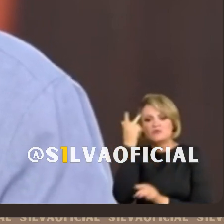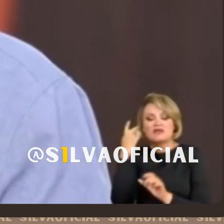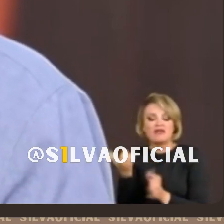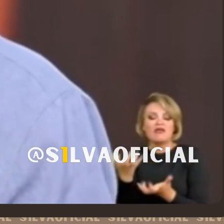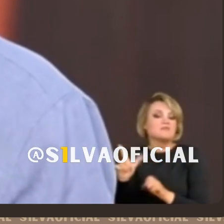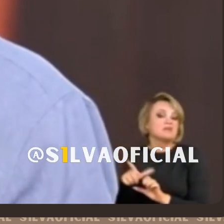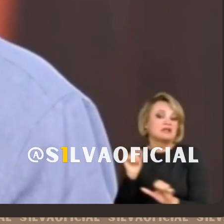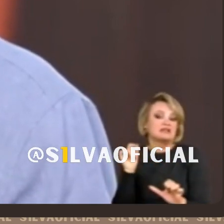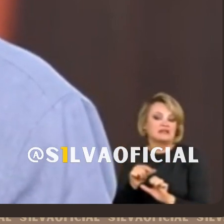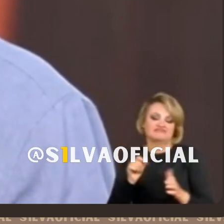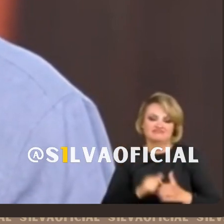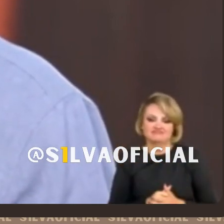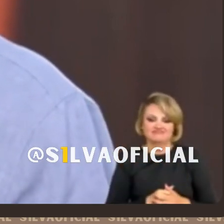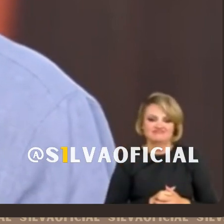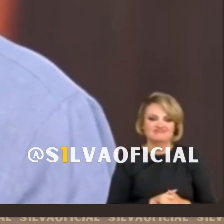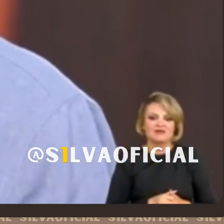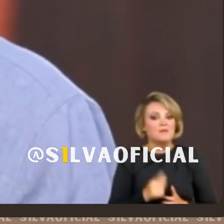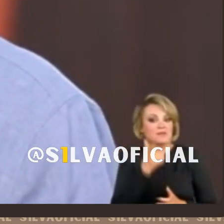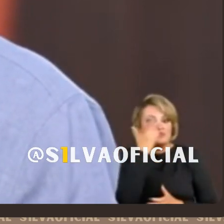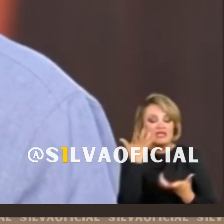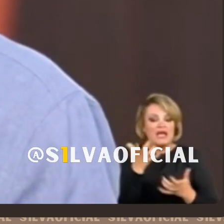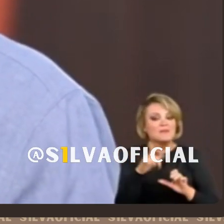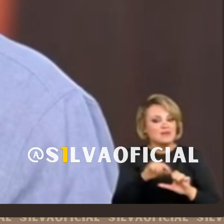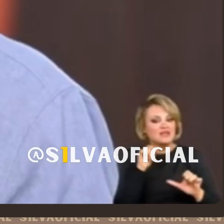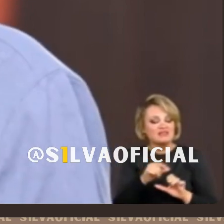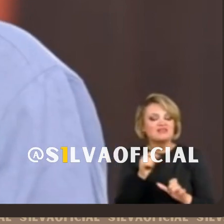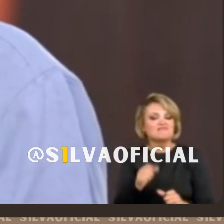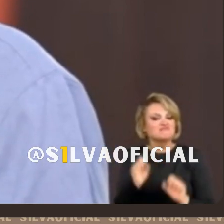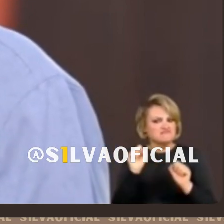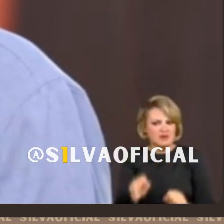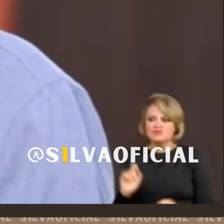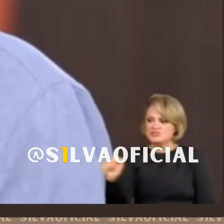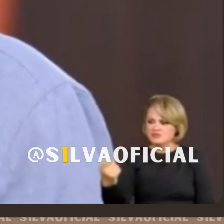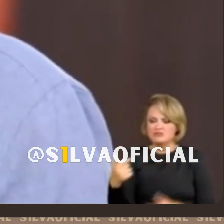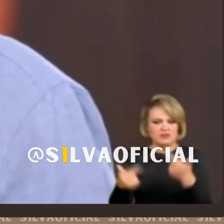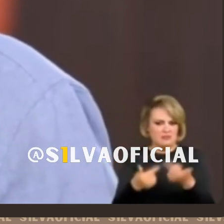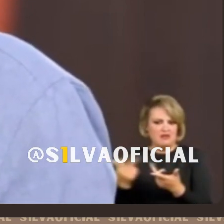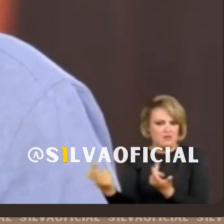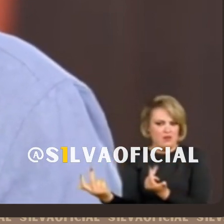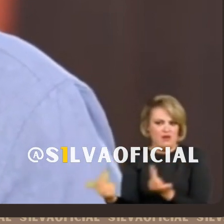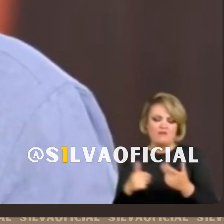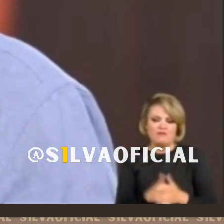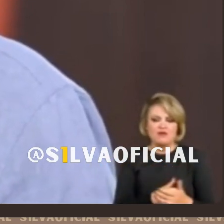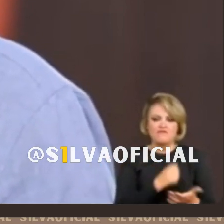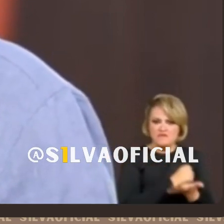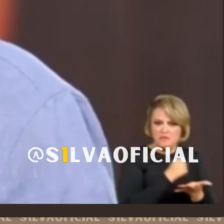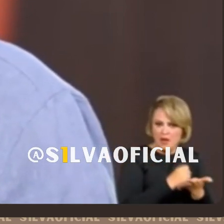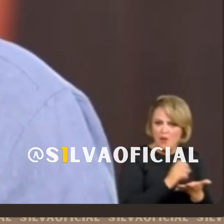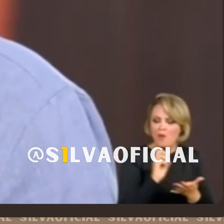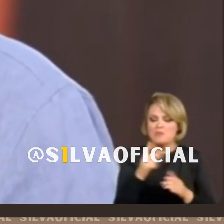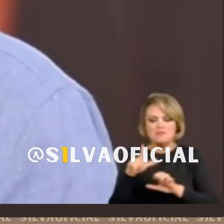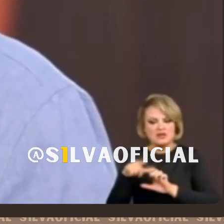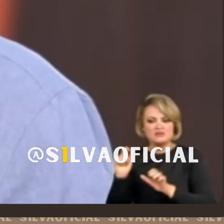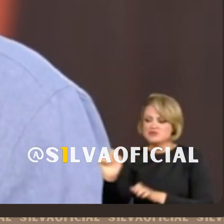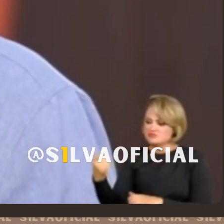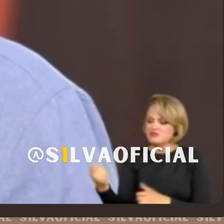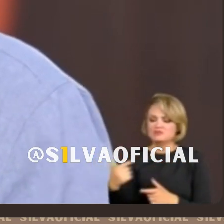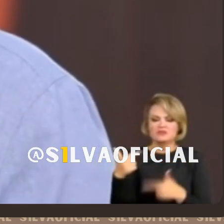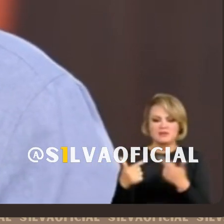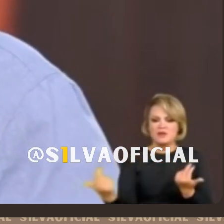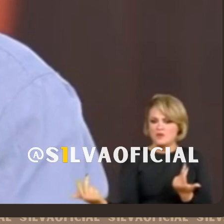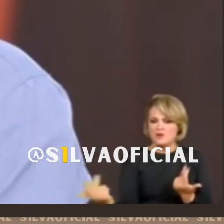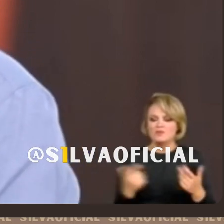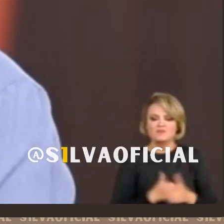empreender, ele é um trabalhador. Ele é um trabalhador e ele tem que ser levado em conta, porque ele vai cuidar da sua família, ele quer